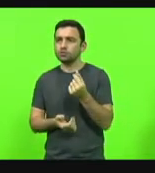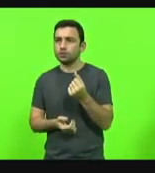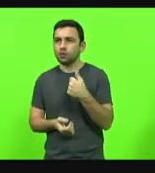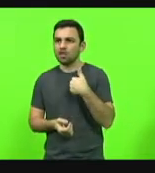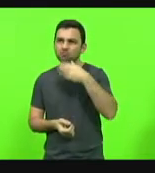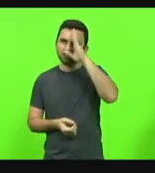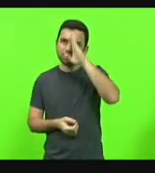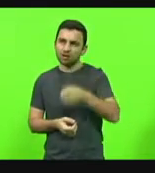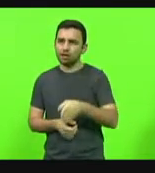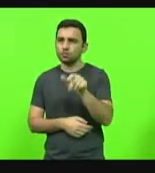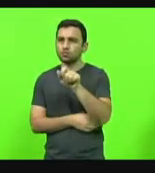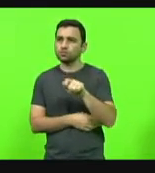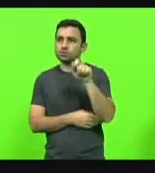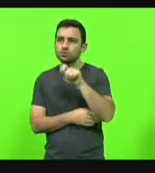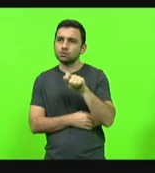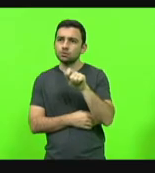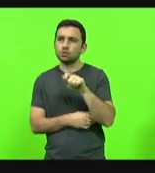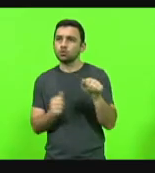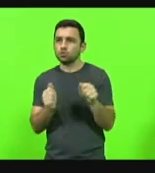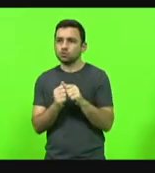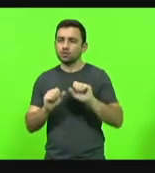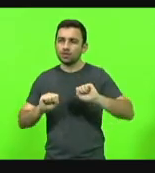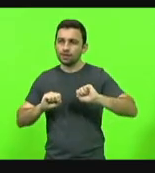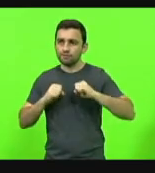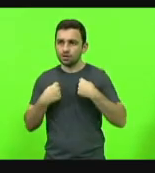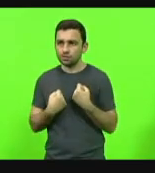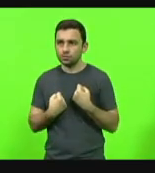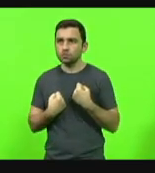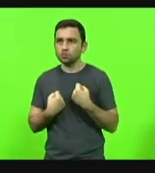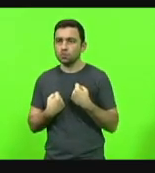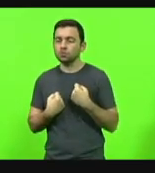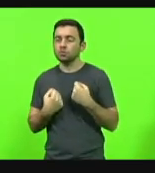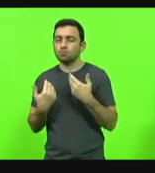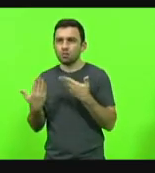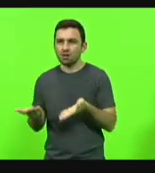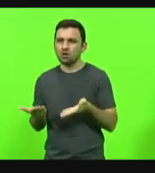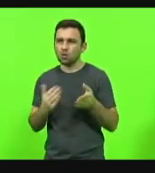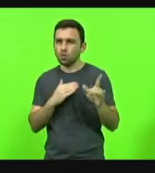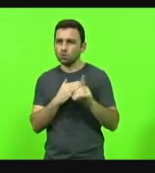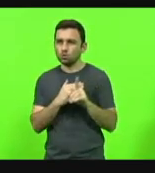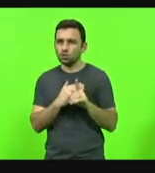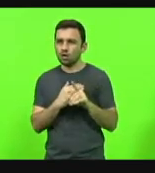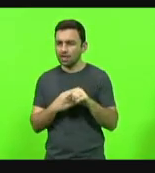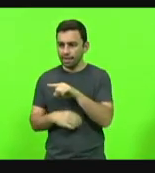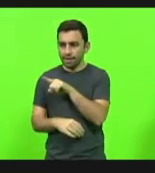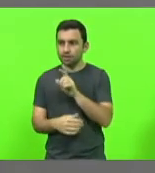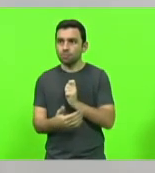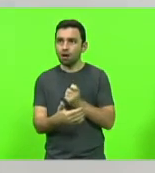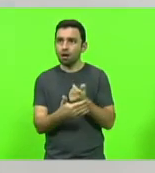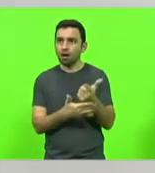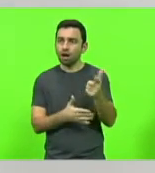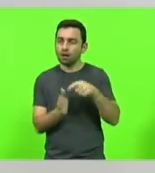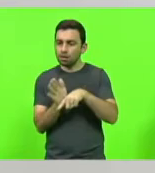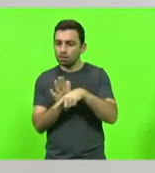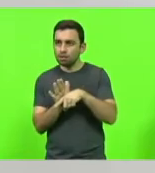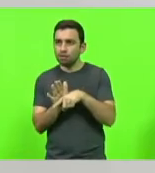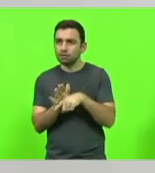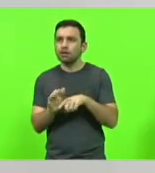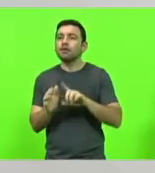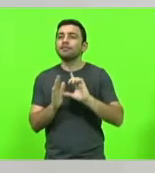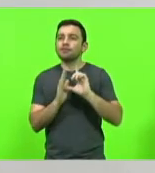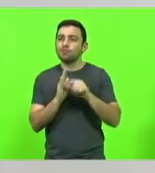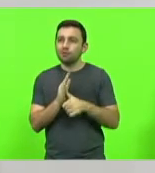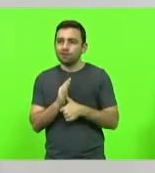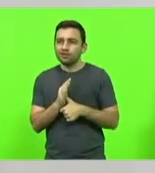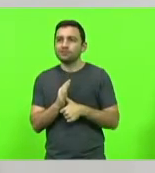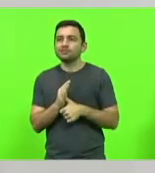com a Associação Nacional de Defesa do Consumidor um convênio, e eles bancaram as análises, né? E depois, inclusive, em seguida, fizeram